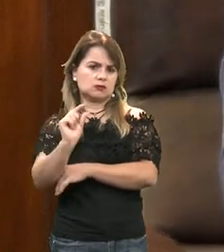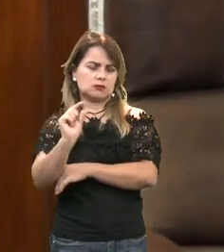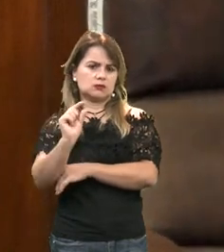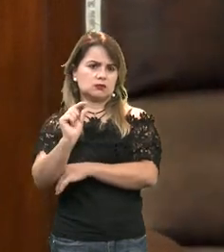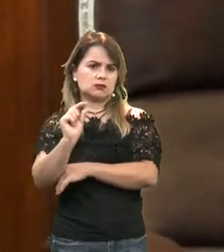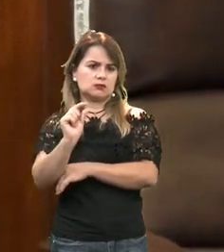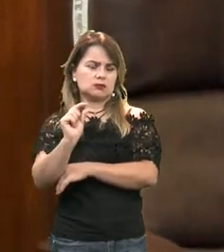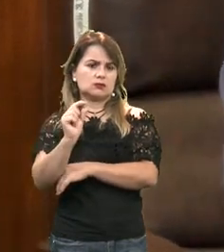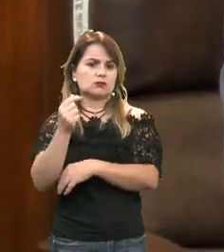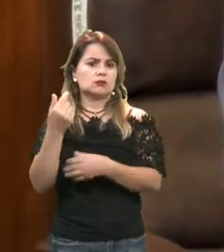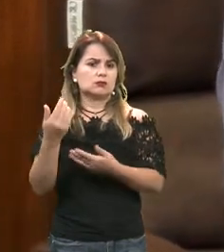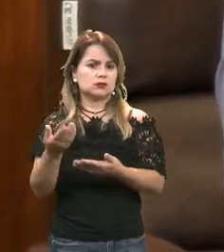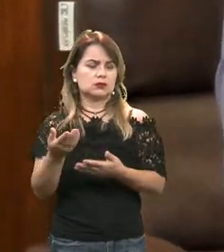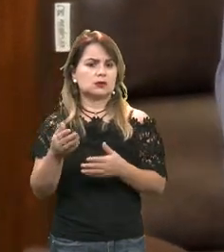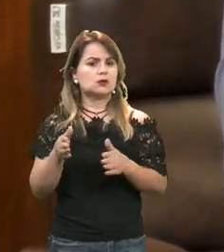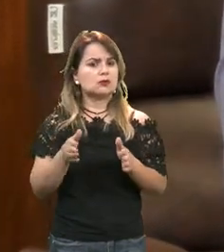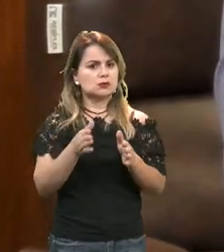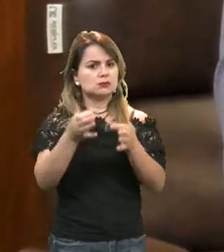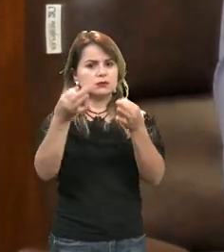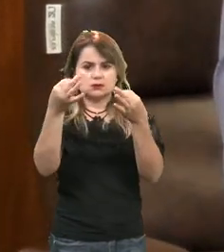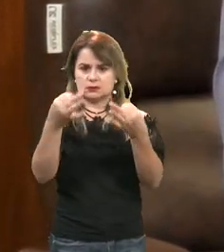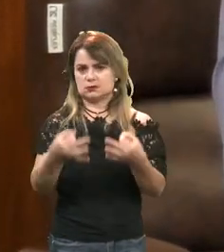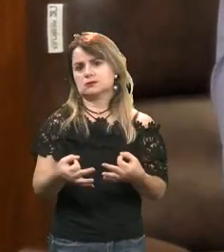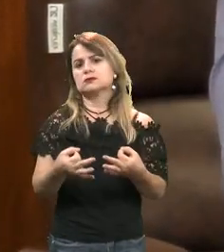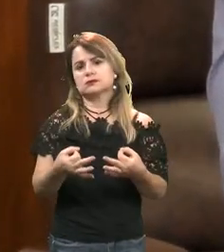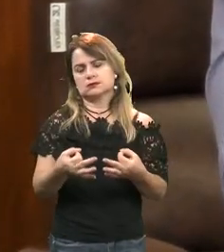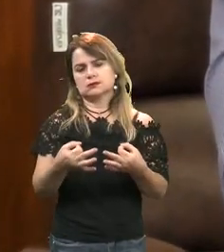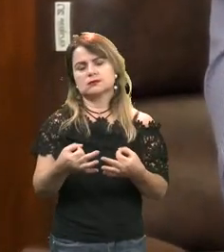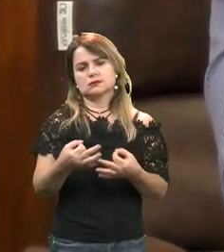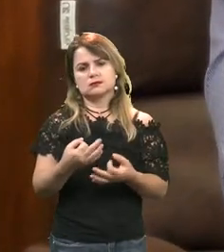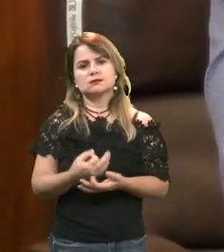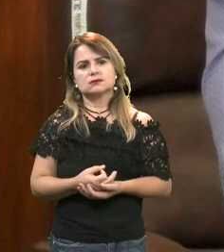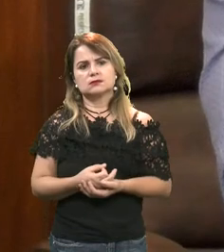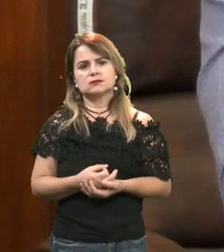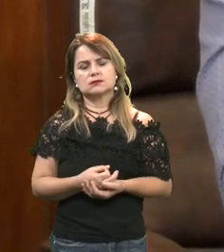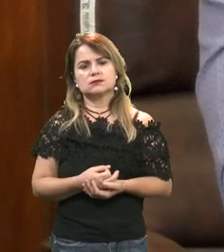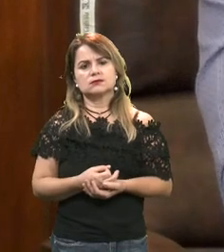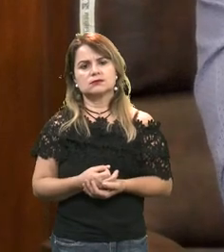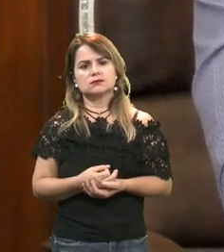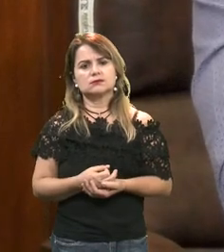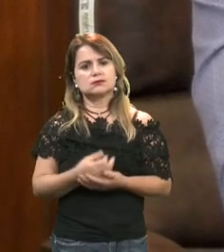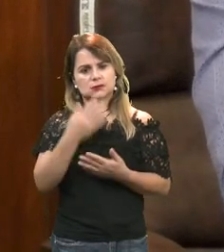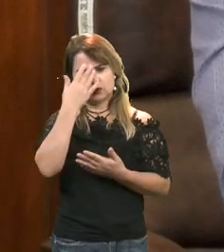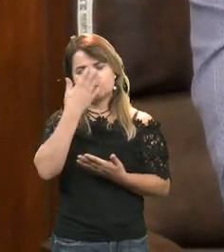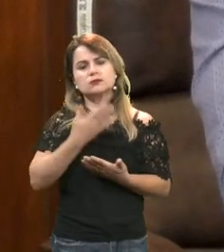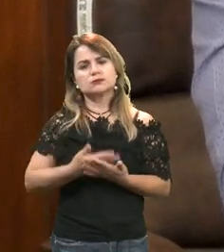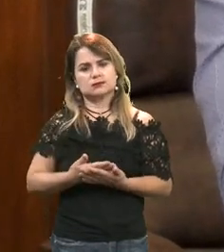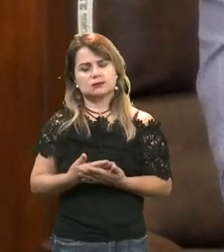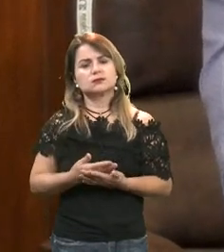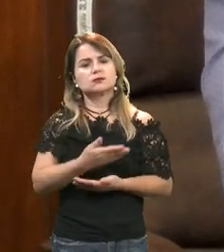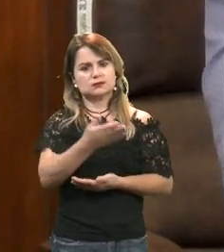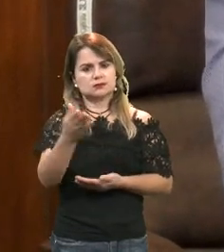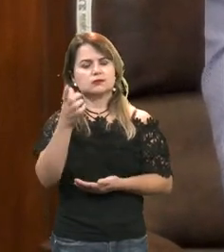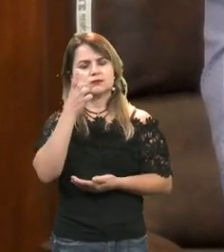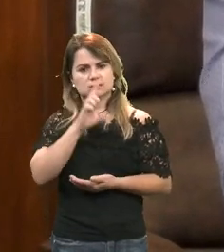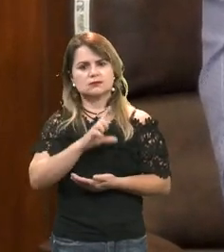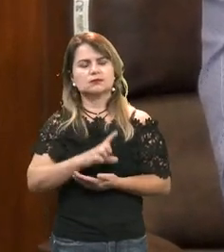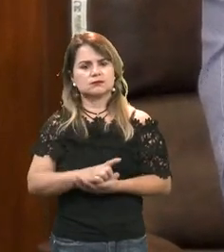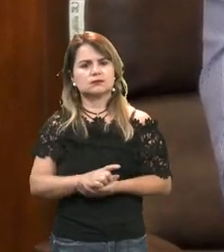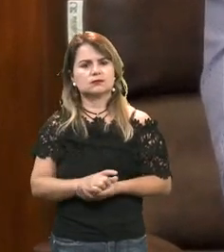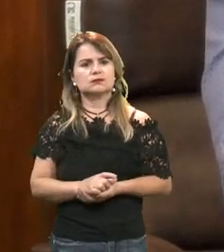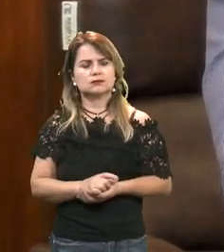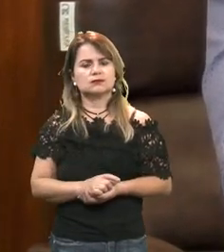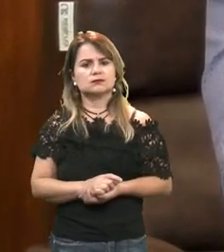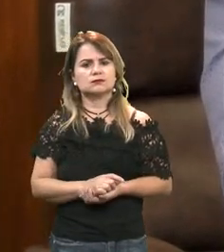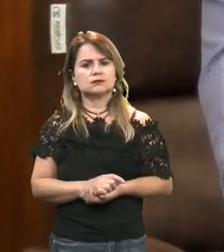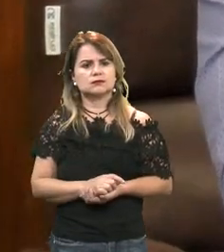é o caminho que o samaritano teria feito. É isso que eu acredito. Vocês têm estrutura, vocês têm esse poder. Dá um play